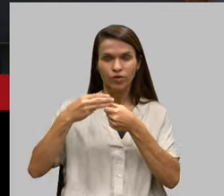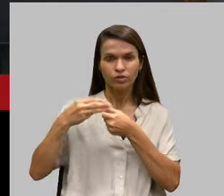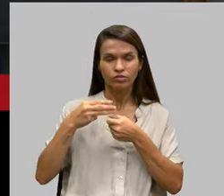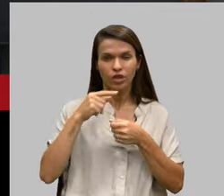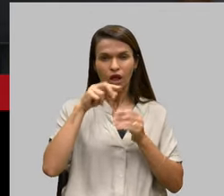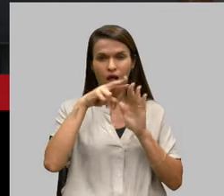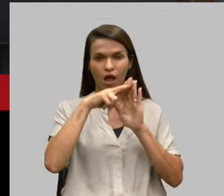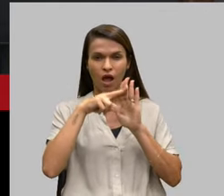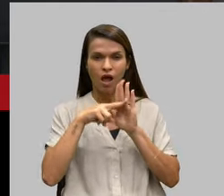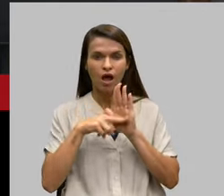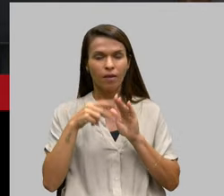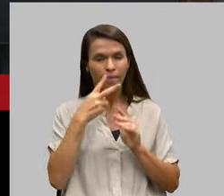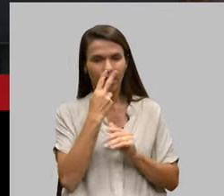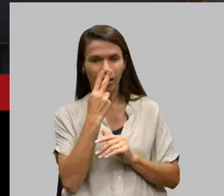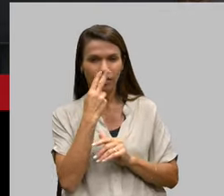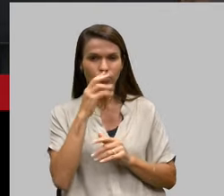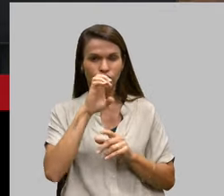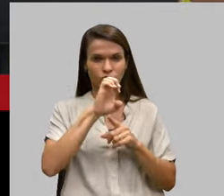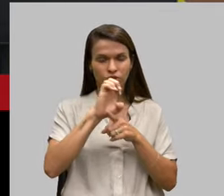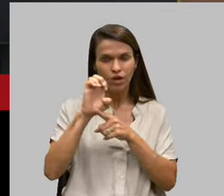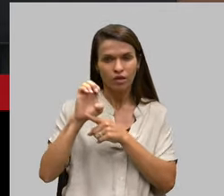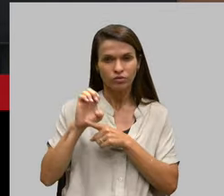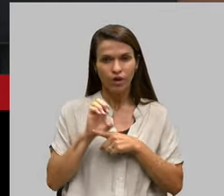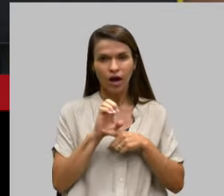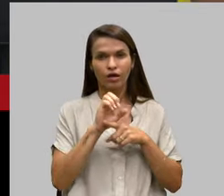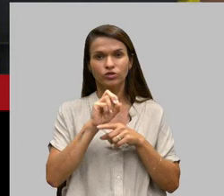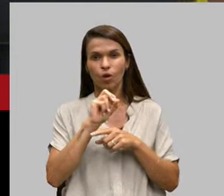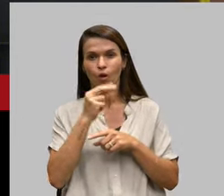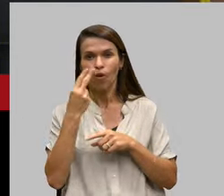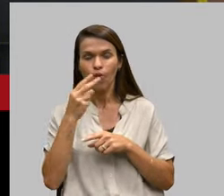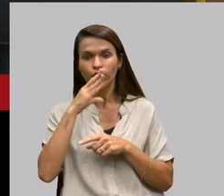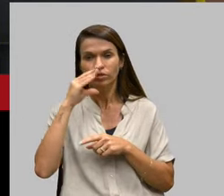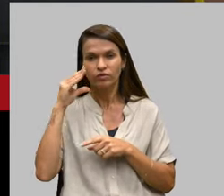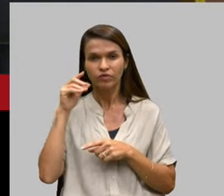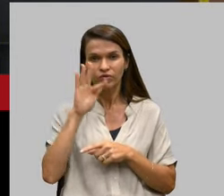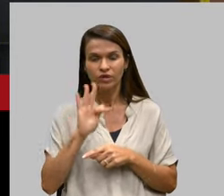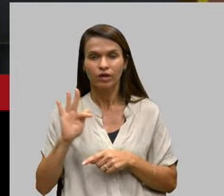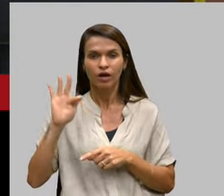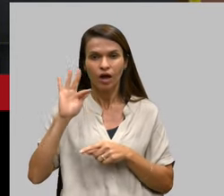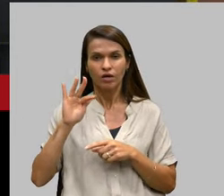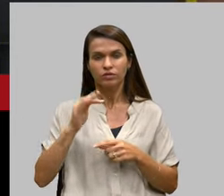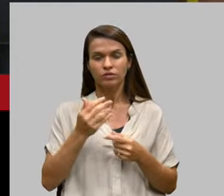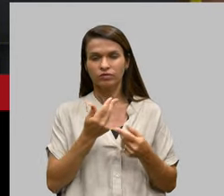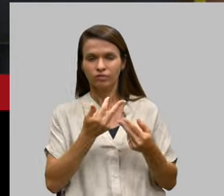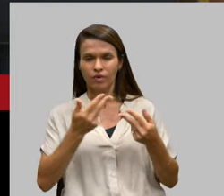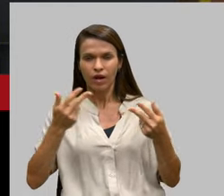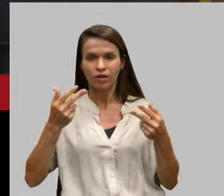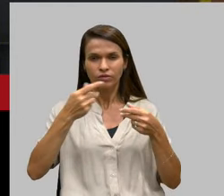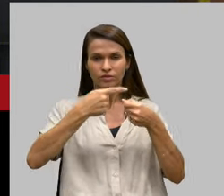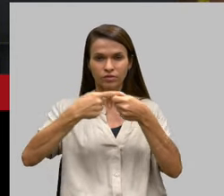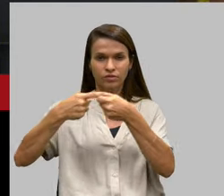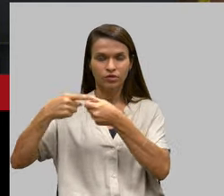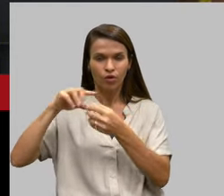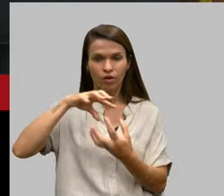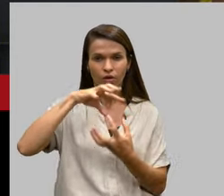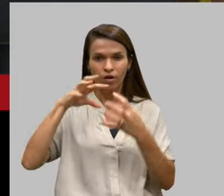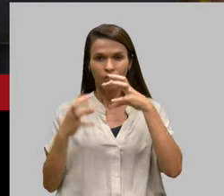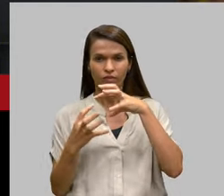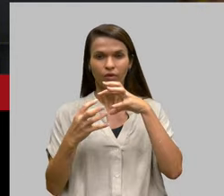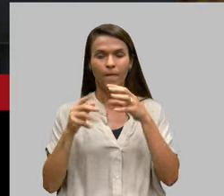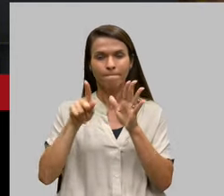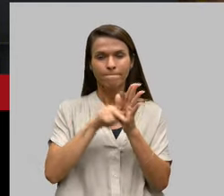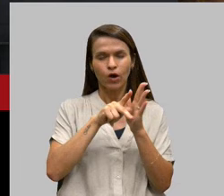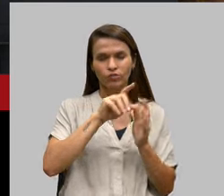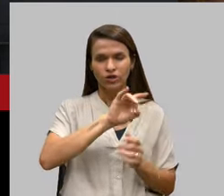regras parecidas com os estaduais ou com dos Servidores Federais e muitos municípios com as suas reformas próprias com as suas